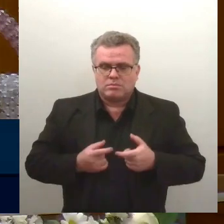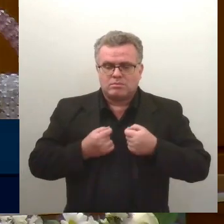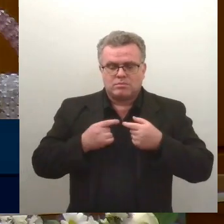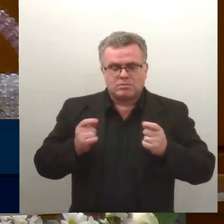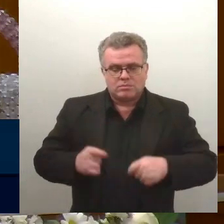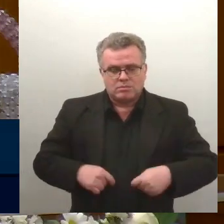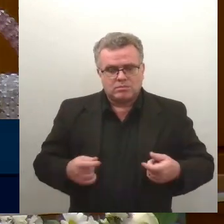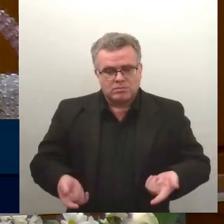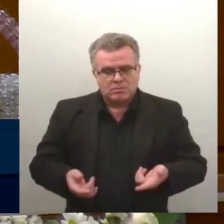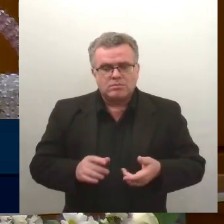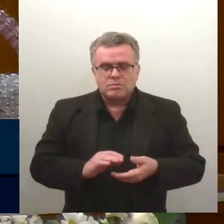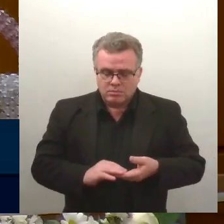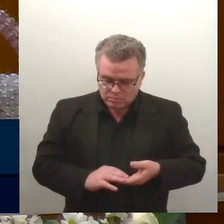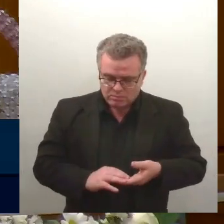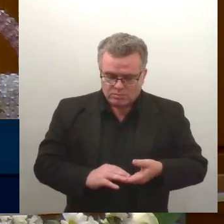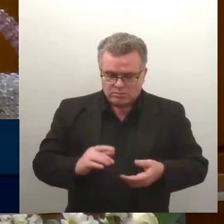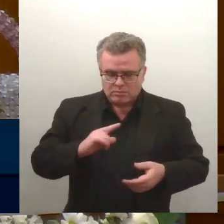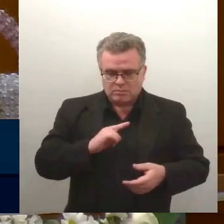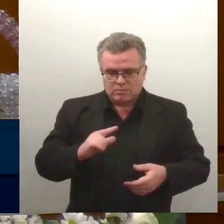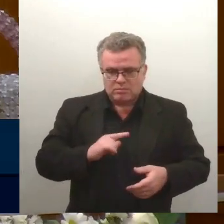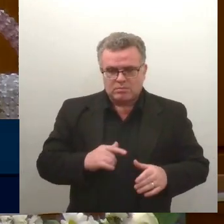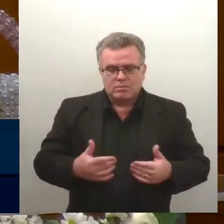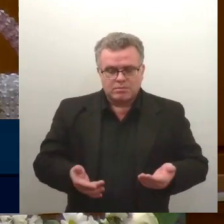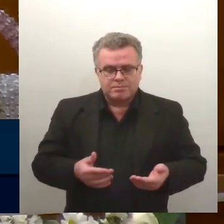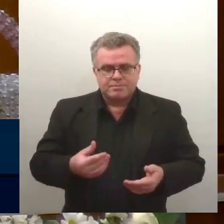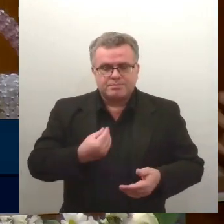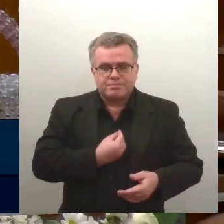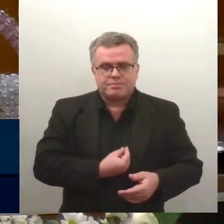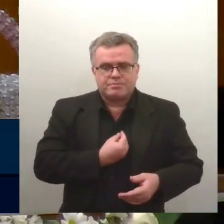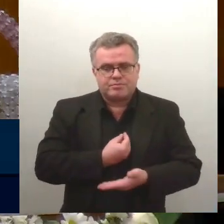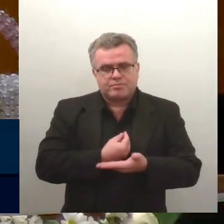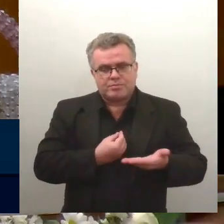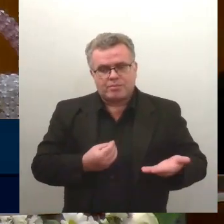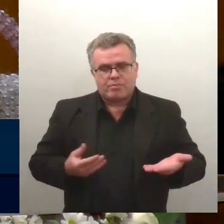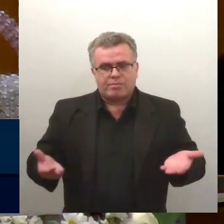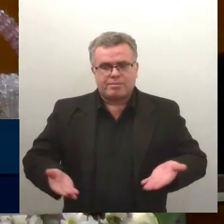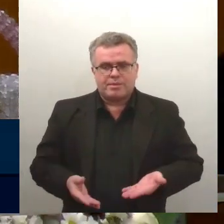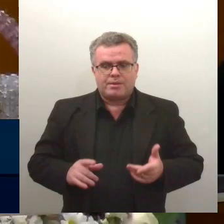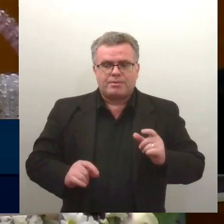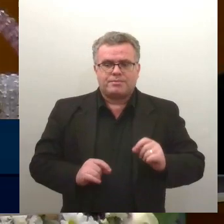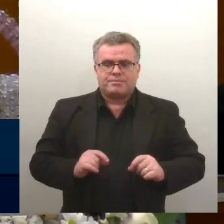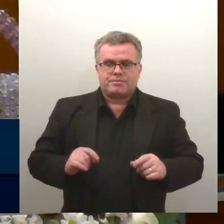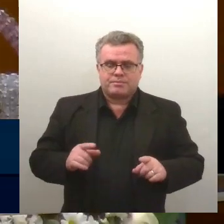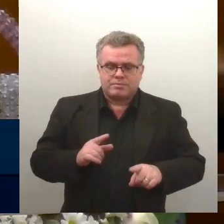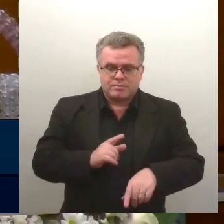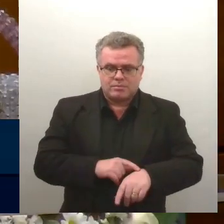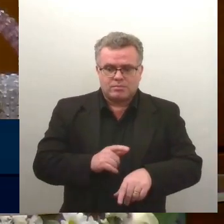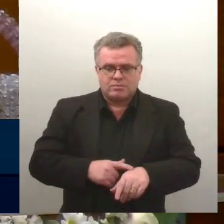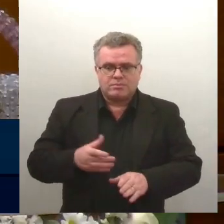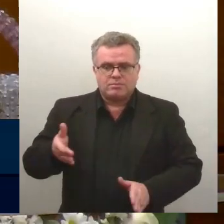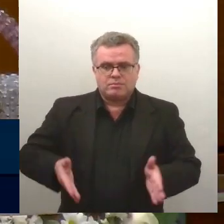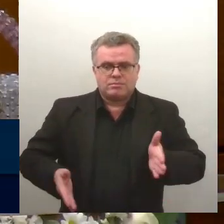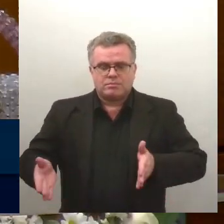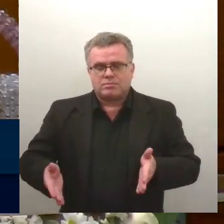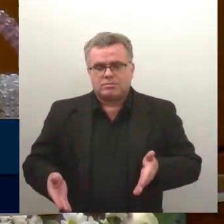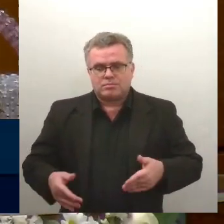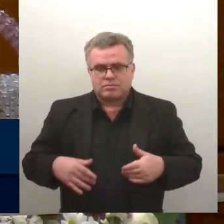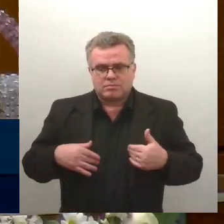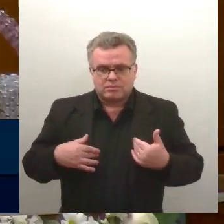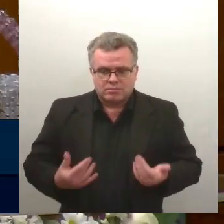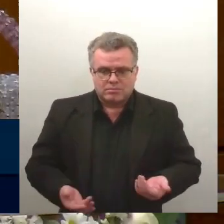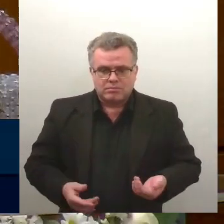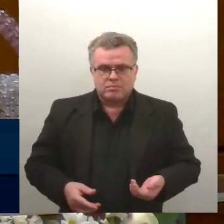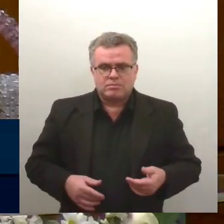poucas. Nesse momento da história em que toda a riqueza da fauna, da flora e do planeta